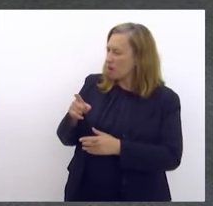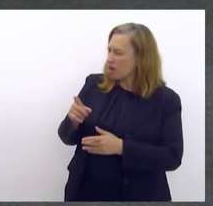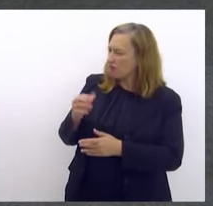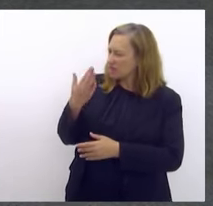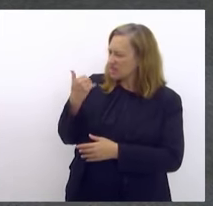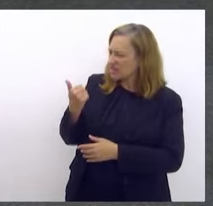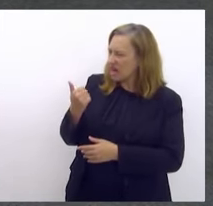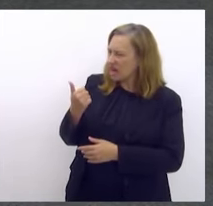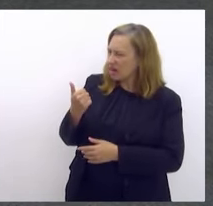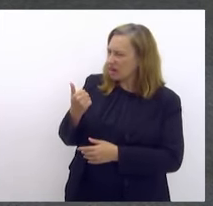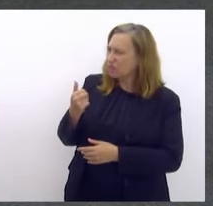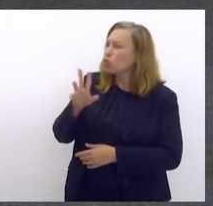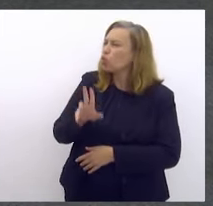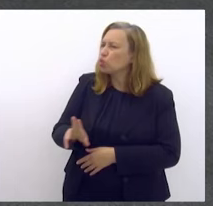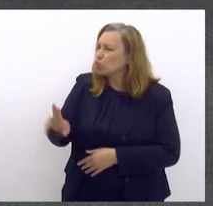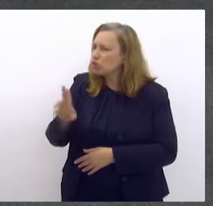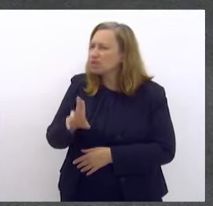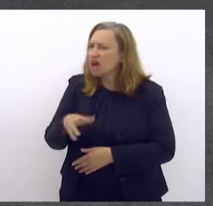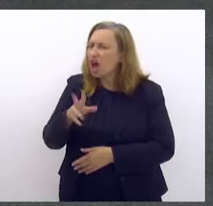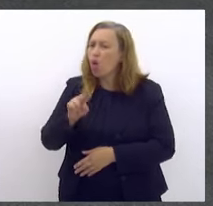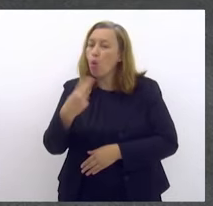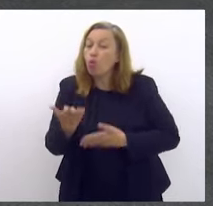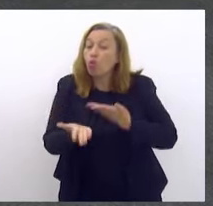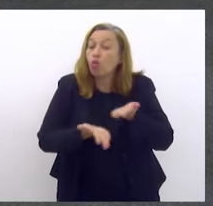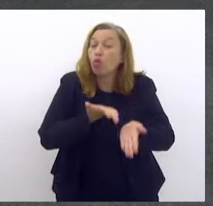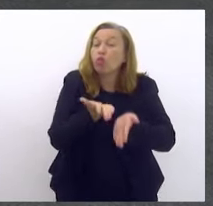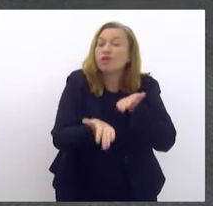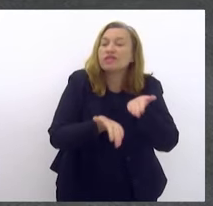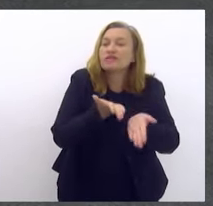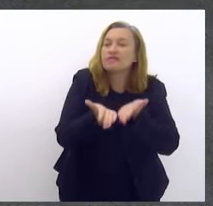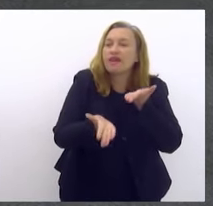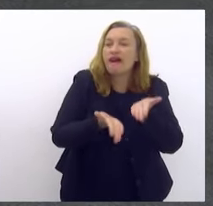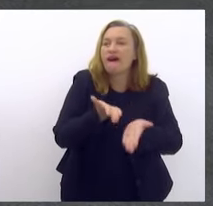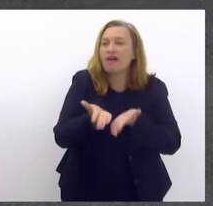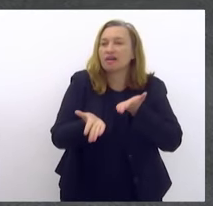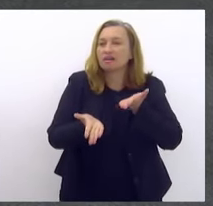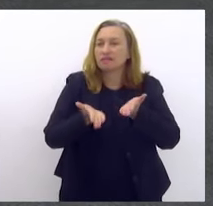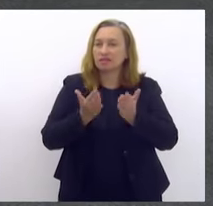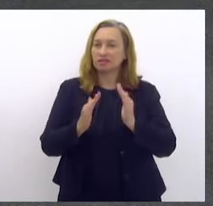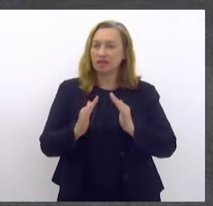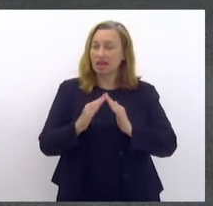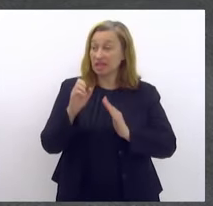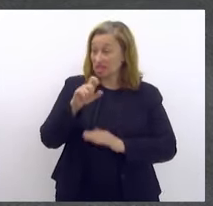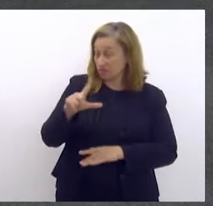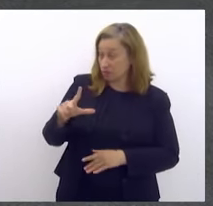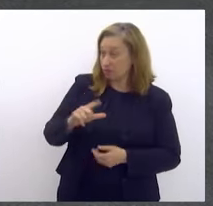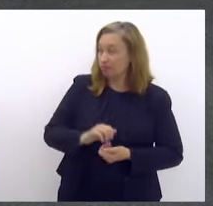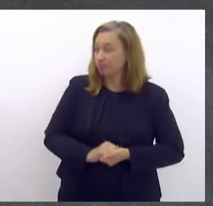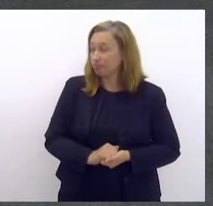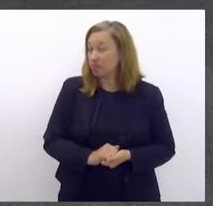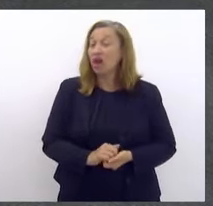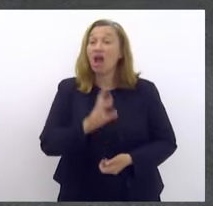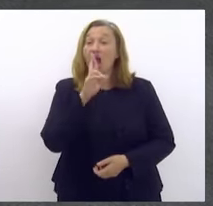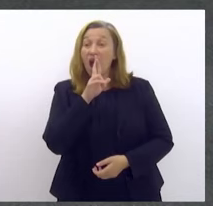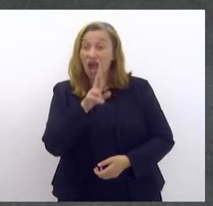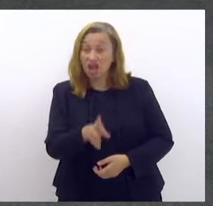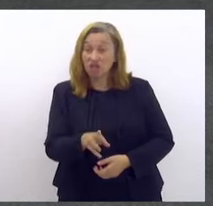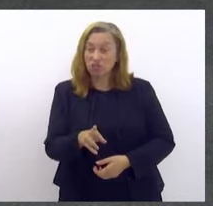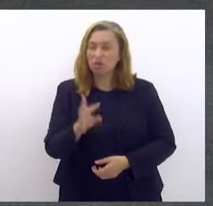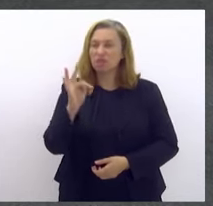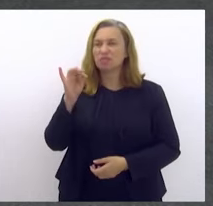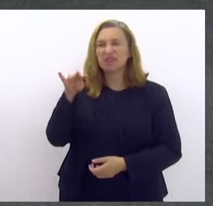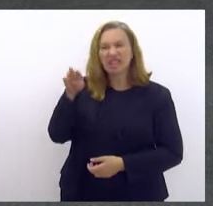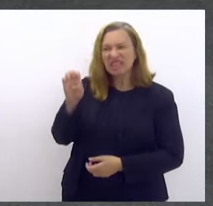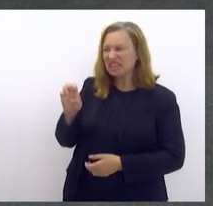se saberia utilizar ou cuidar daquelas obras de arte. E a resposta de Benedita da